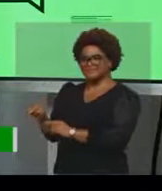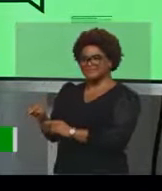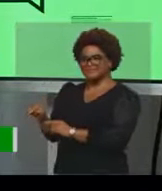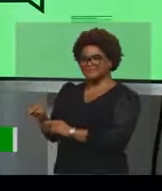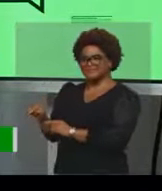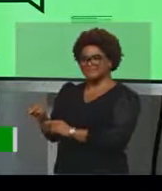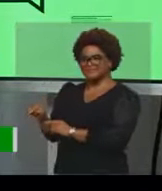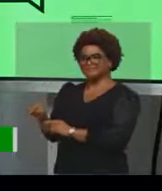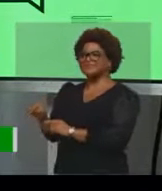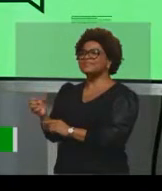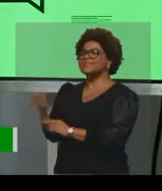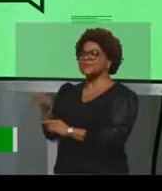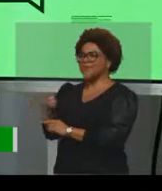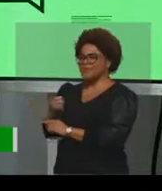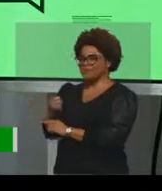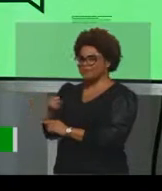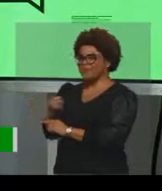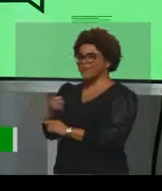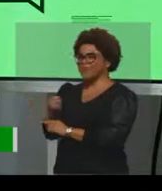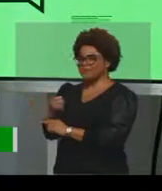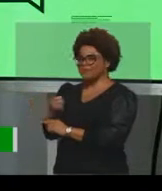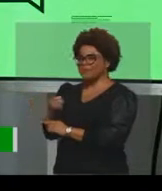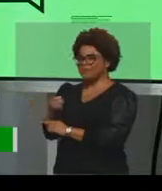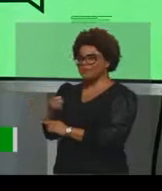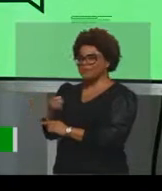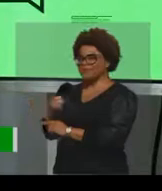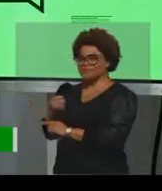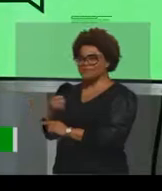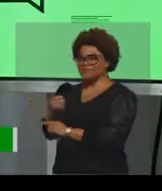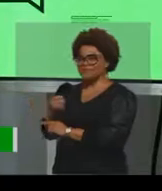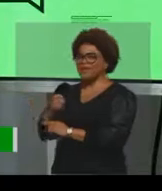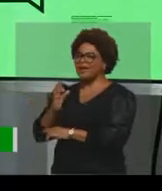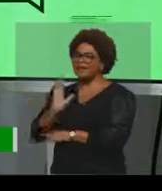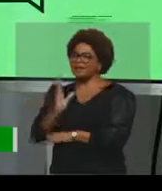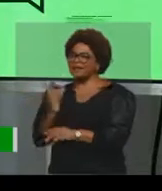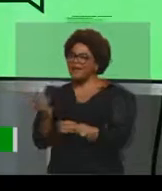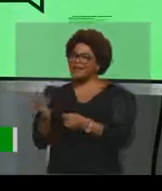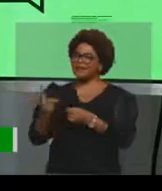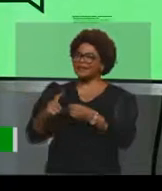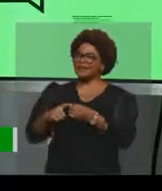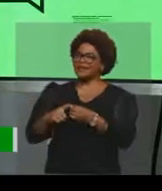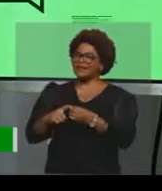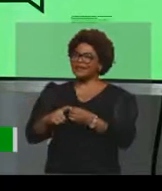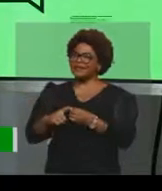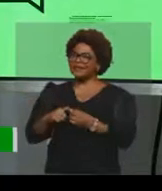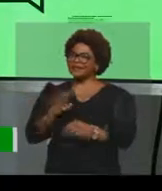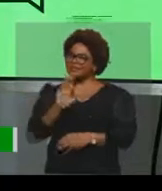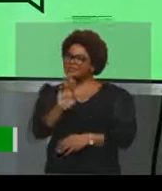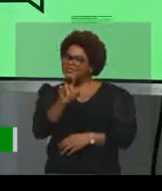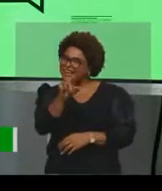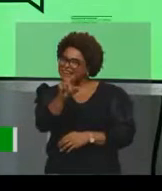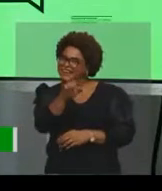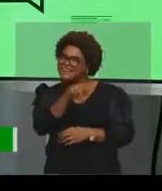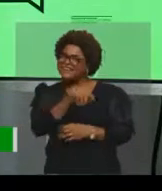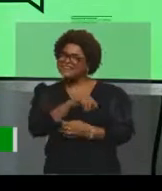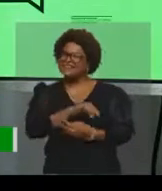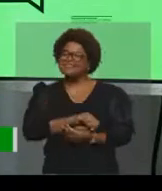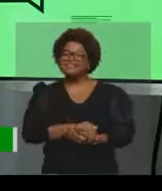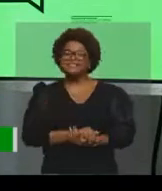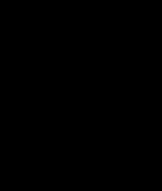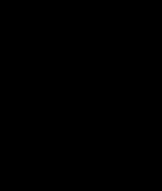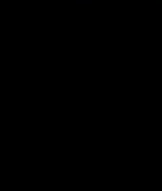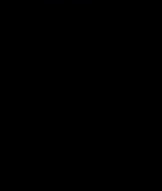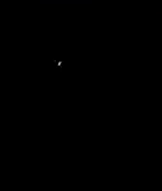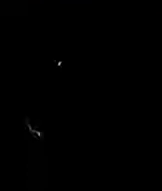98295 2794. Já já estaremos de volta. Não saia daí!